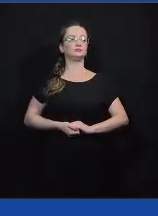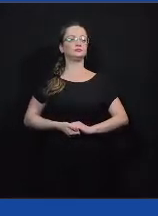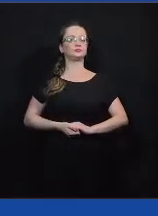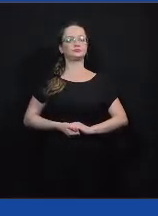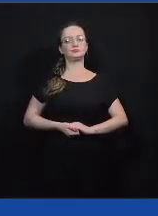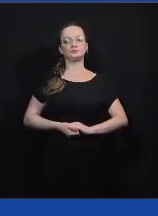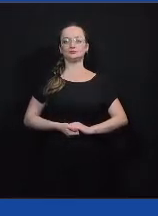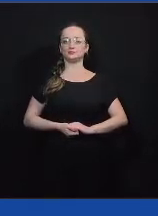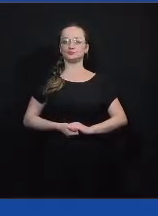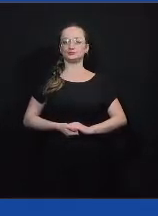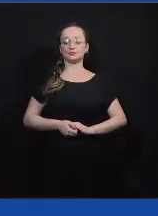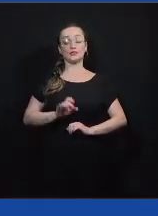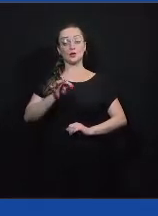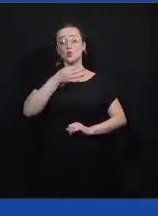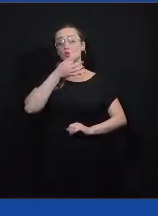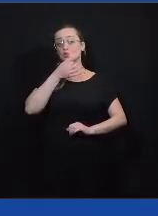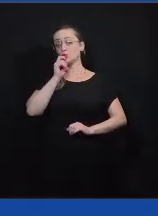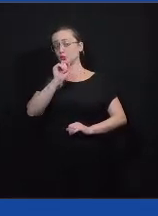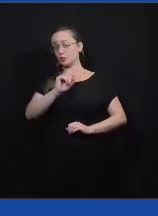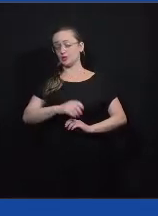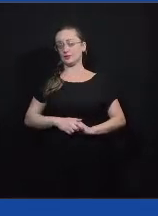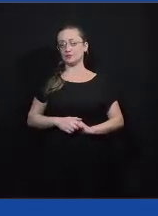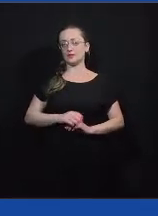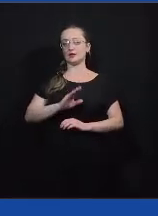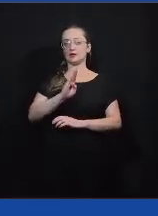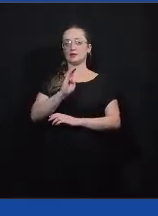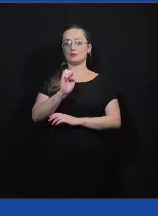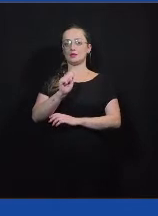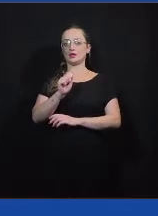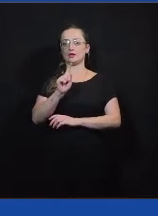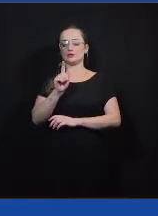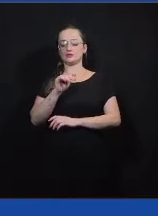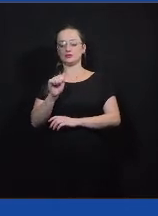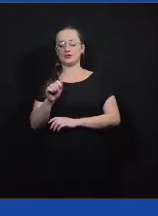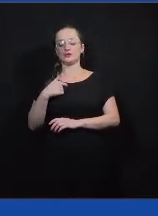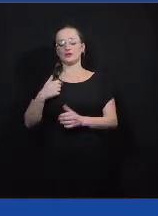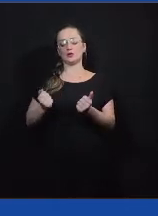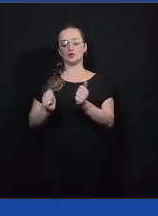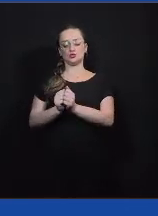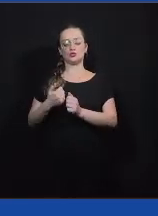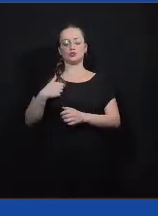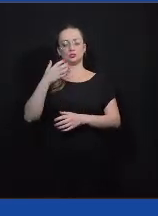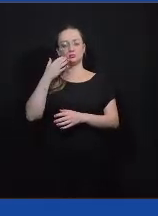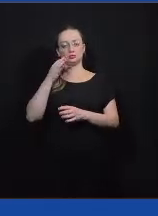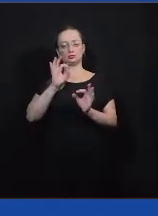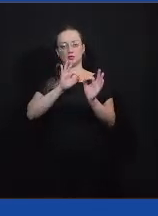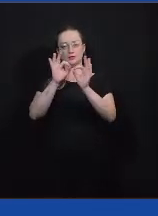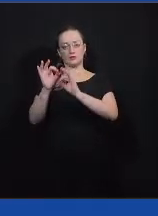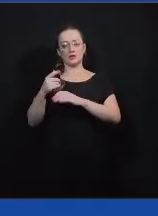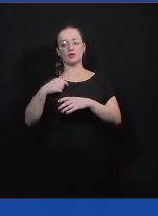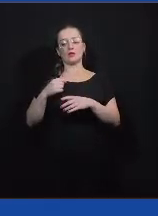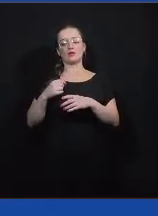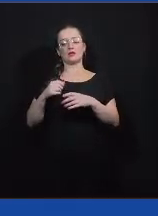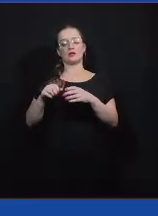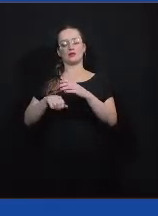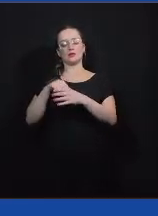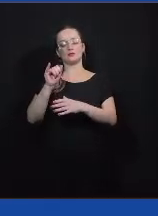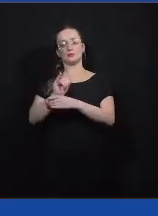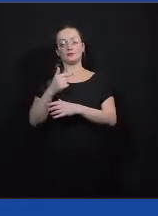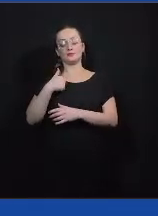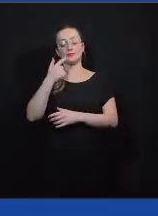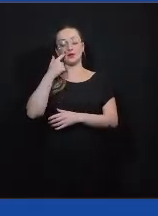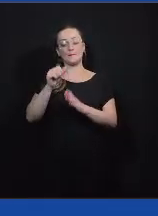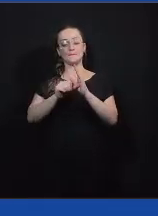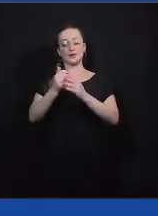bom então comentário feio a Beatriz né Campello que tá aqui acompanhando a gente novo na transmissão ela deu